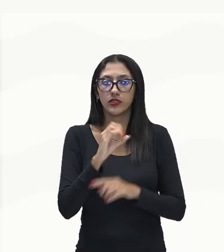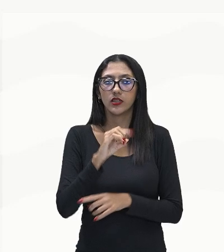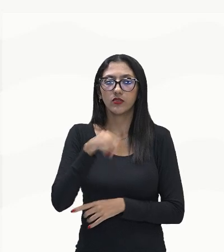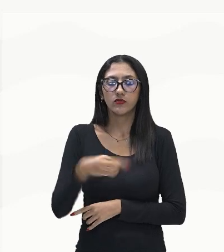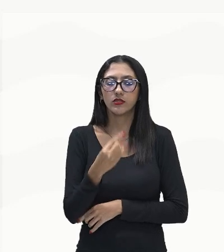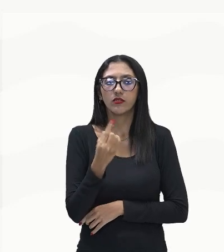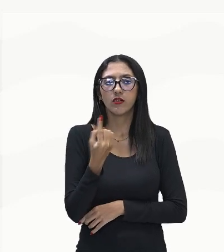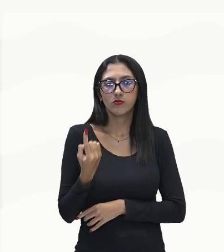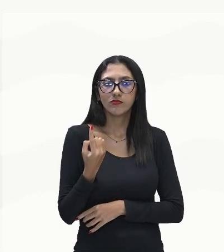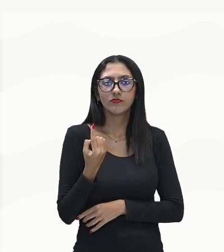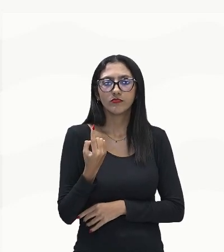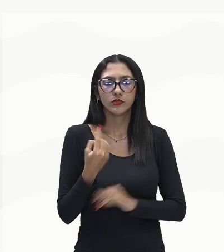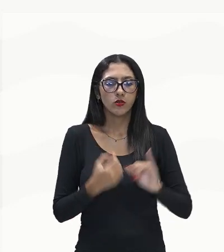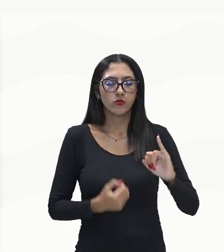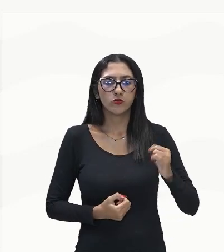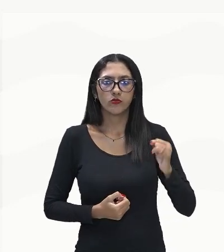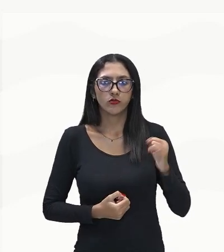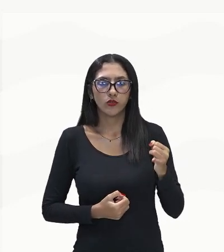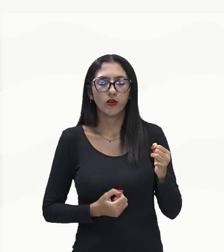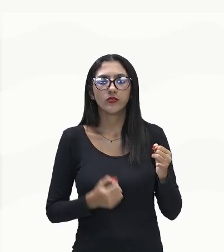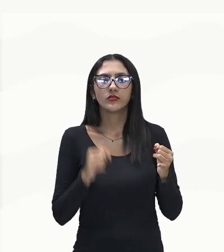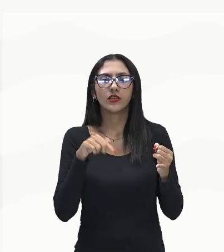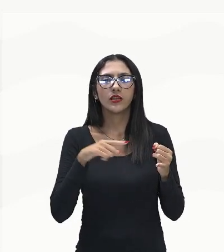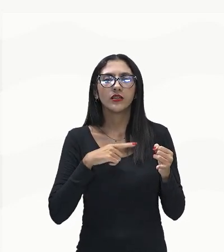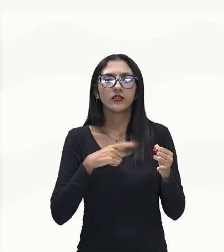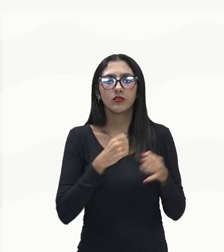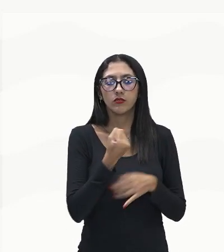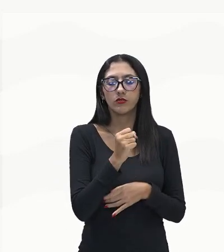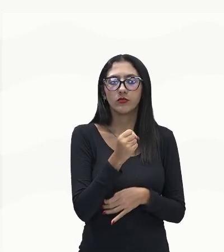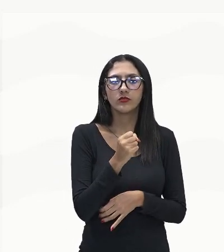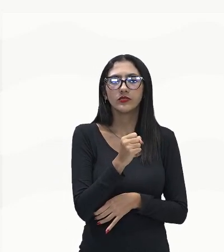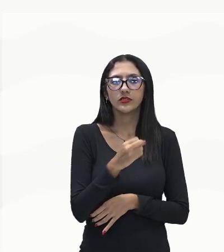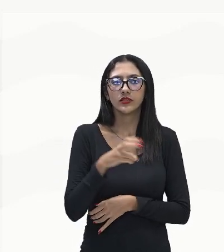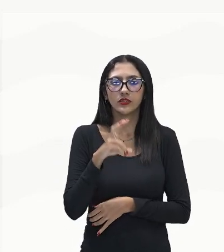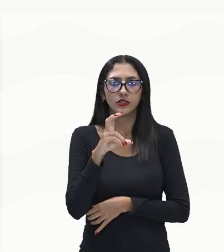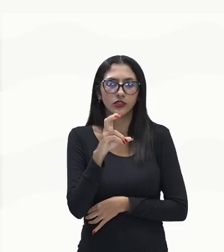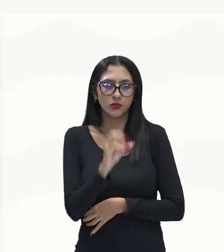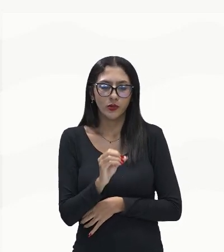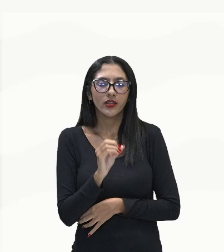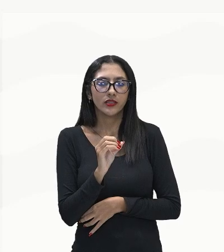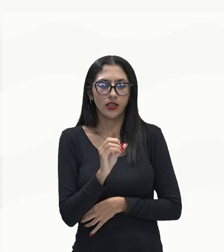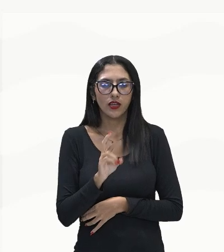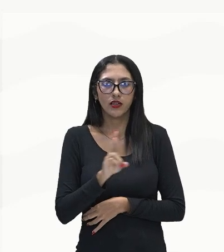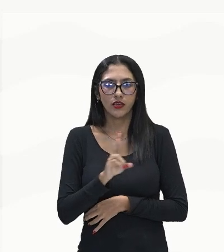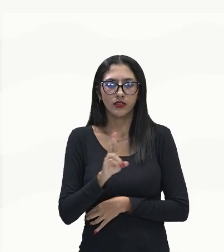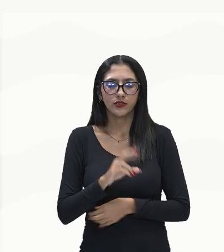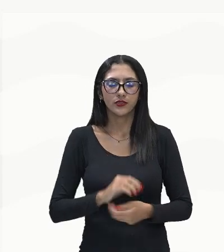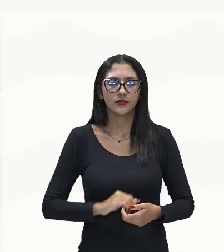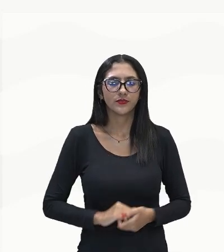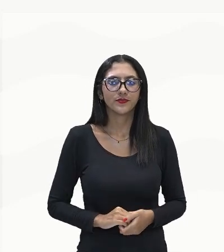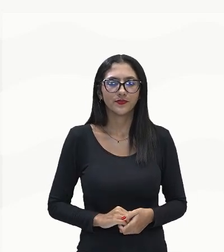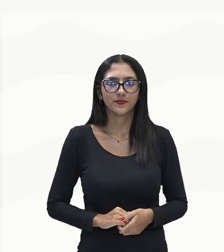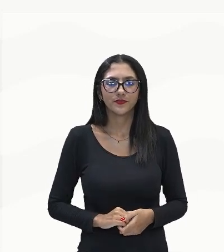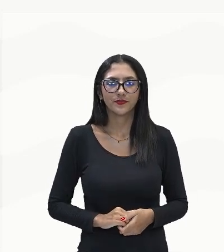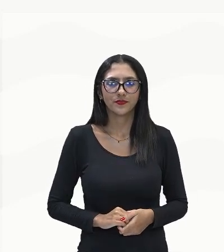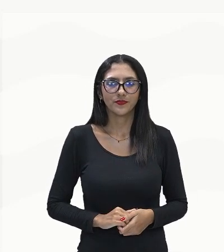0,1, meus juros está no valor de R$ 850, ok? Mas basta